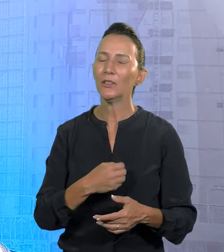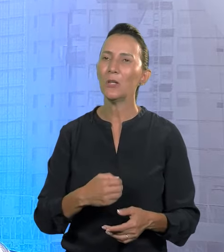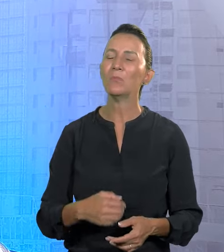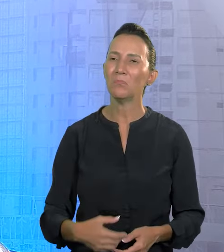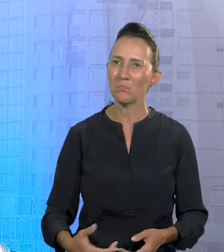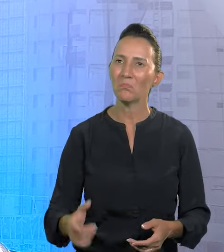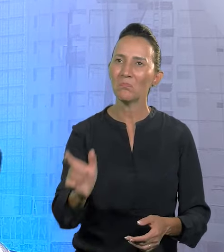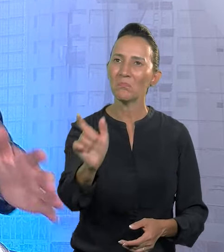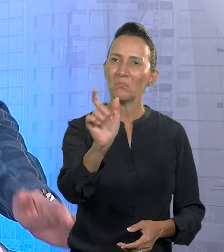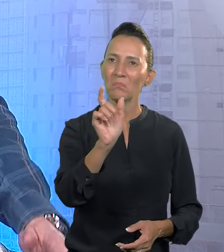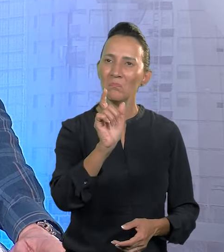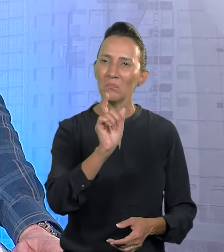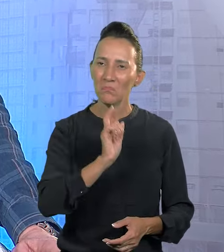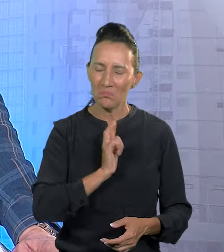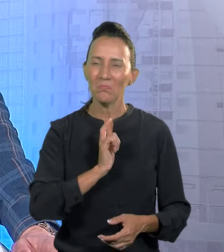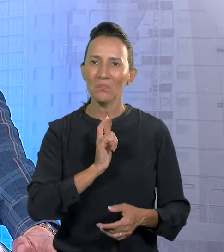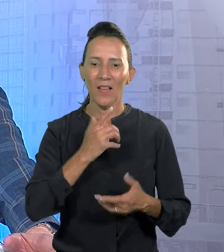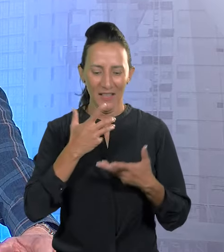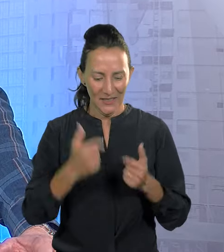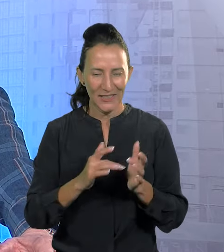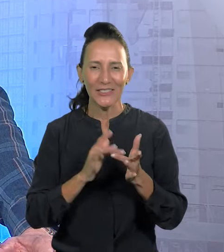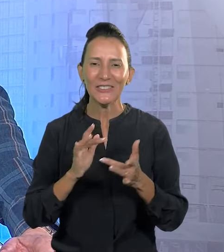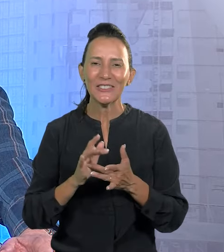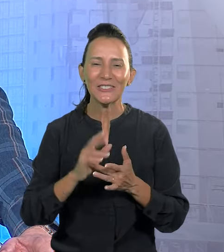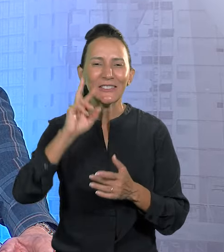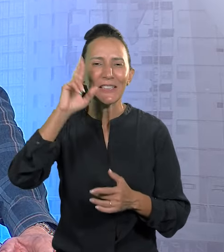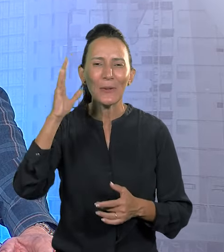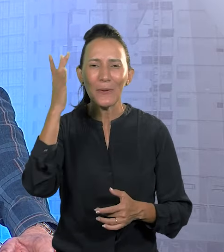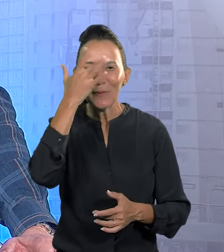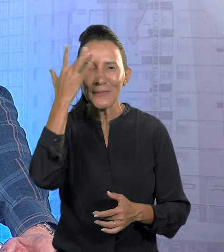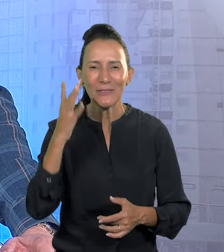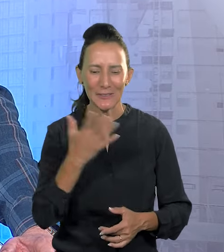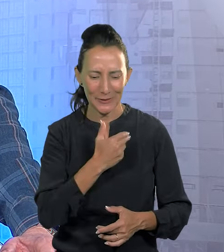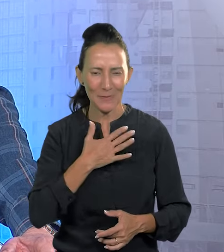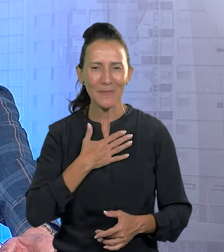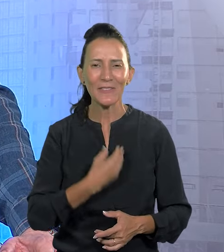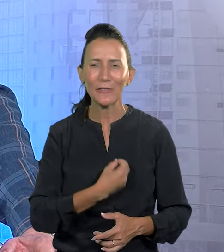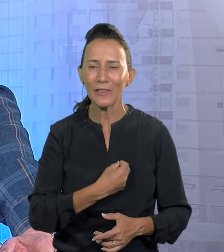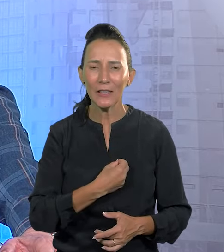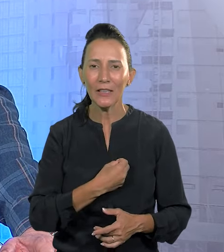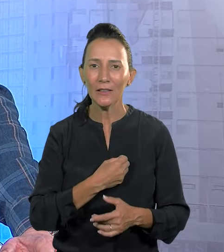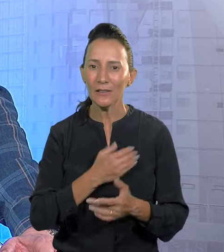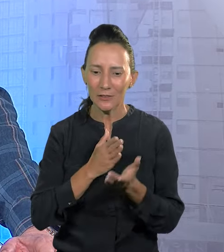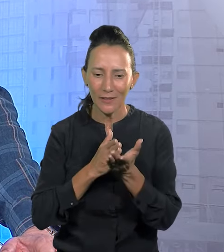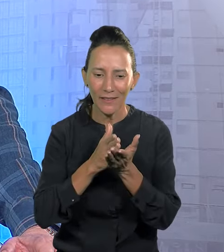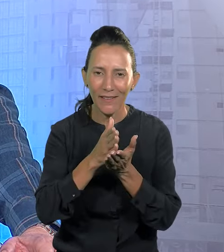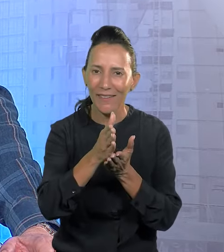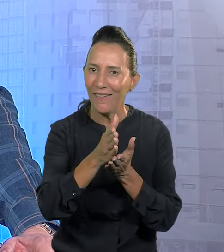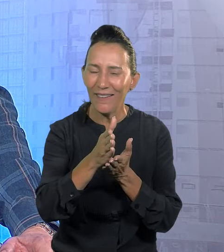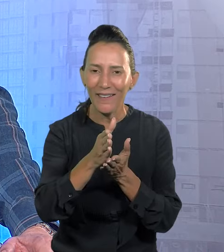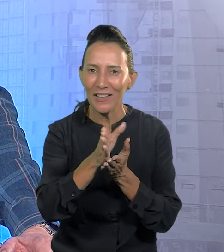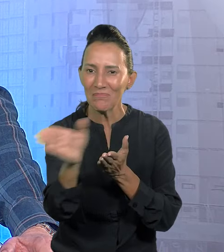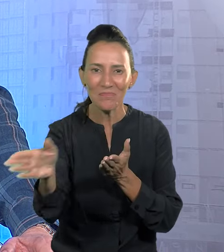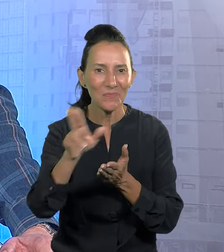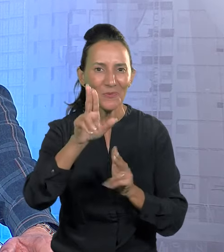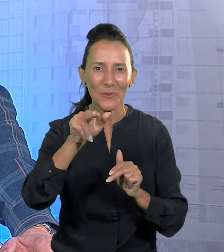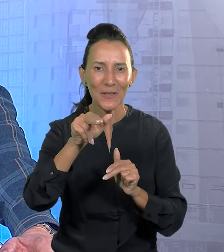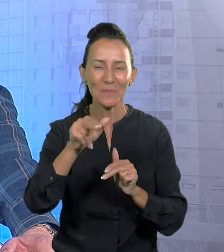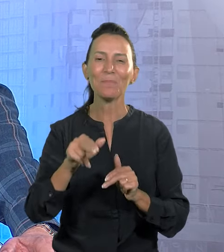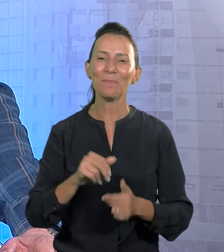impactou e eu aceitei a Jesus como meu Senhor e meu Salvador. E hoje estou aqui. Nunca me desviei dos caminhos do Senhor.